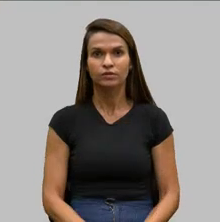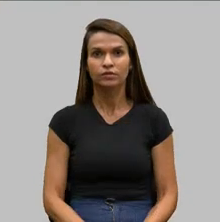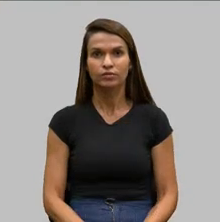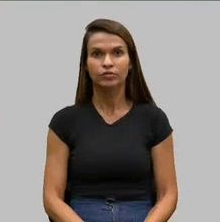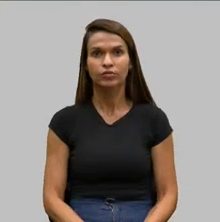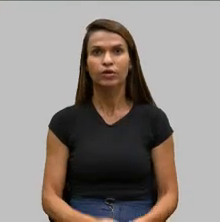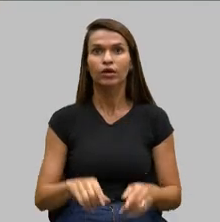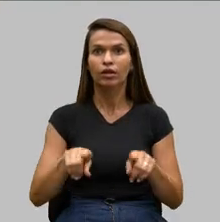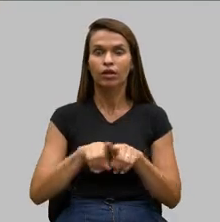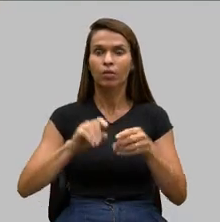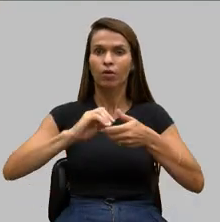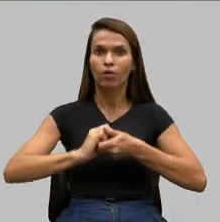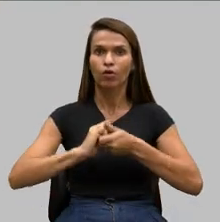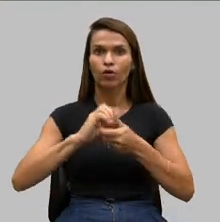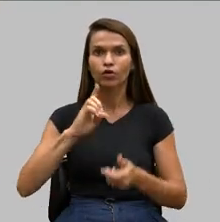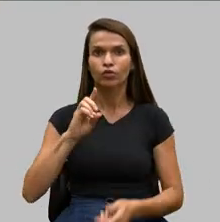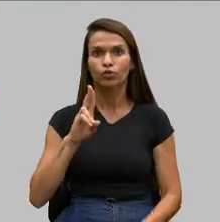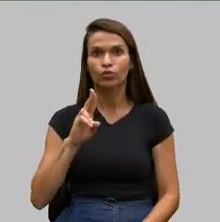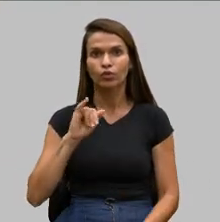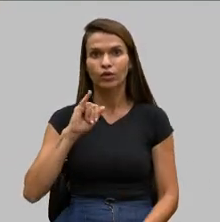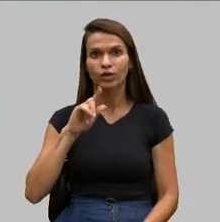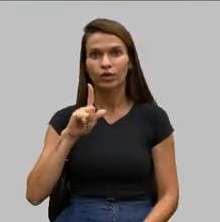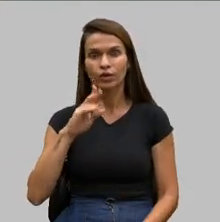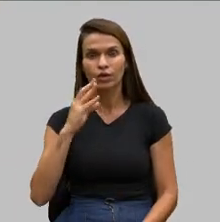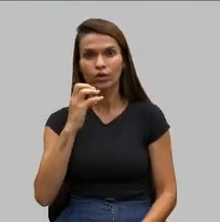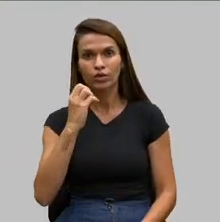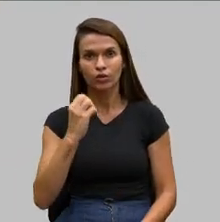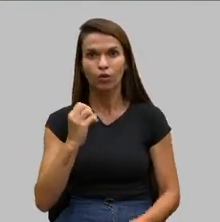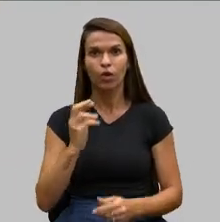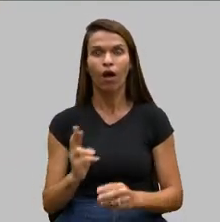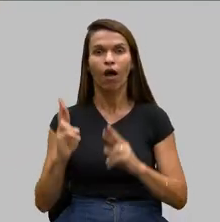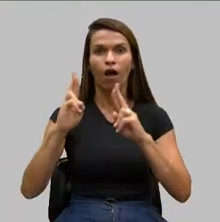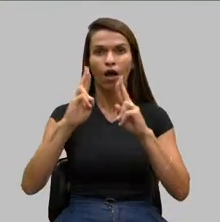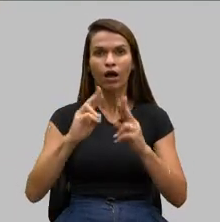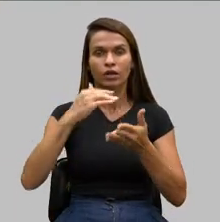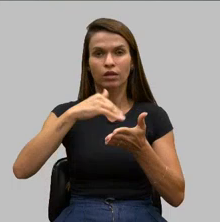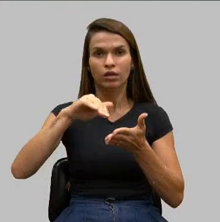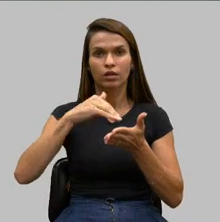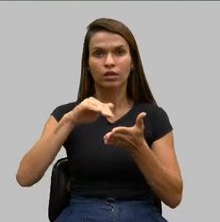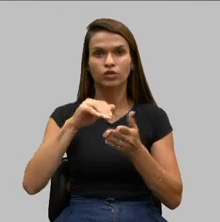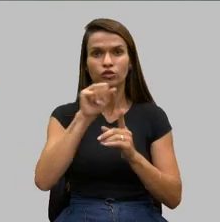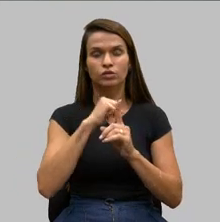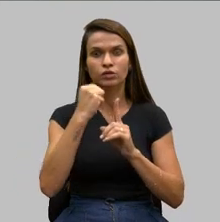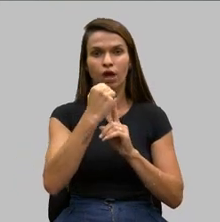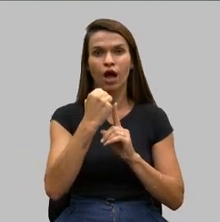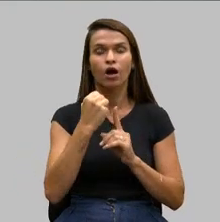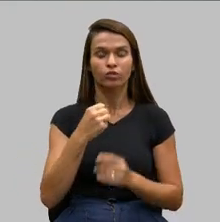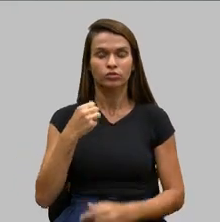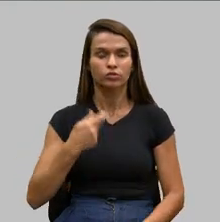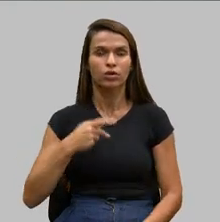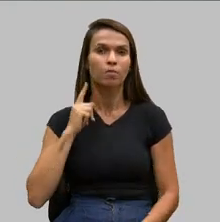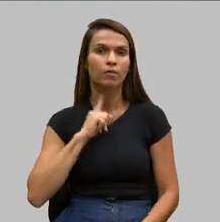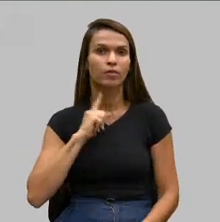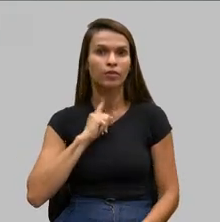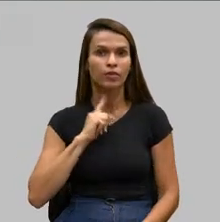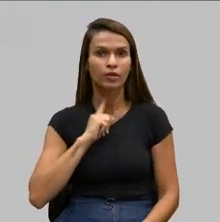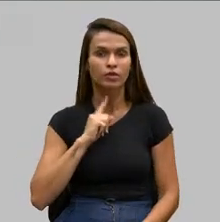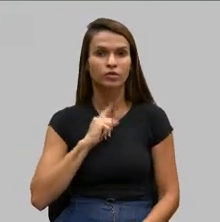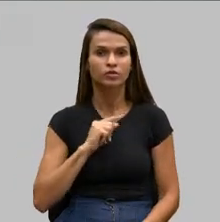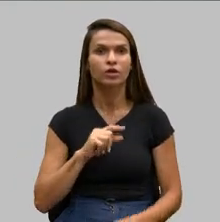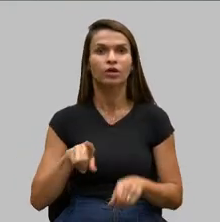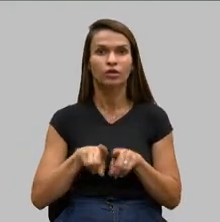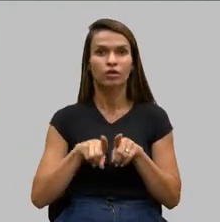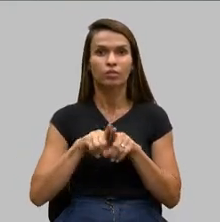Duílio representando a secretaria de Desenvolvimento Social do Estado de Minas Gerais a secretária elizabe